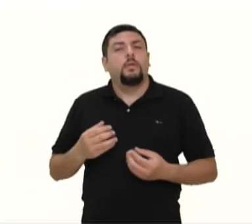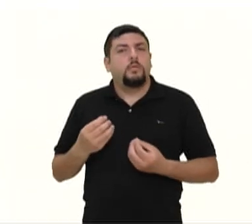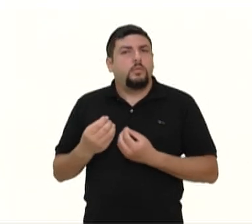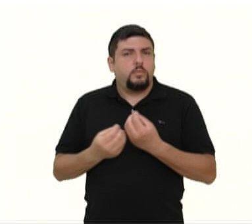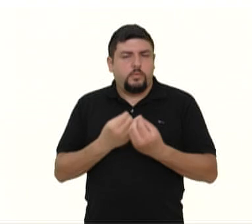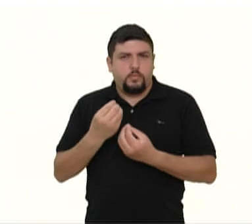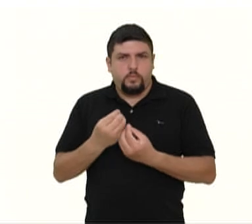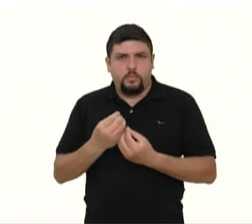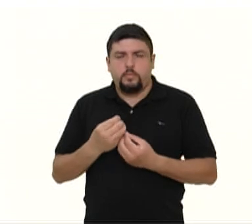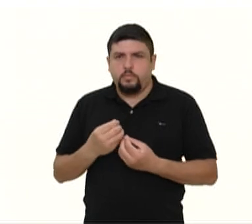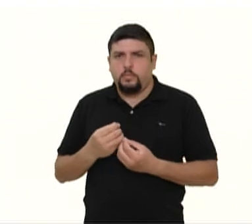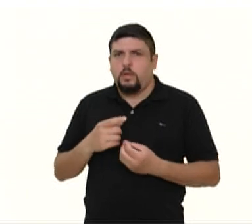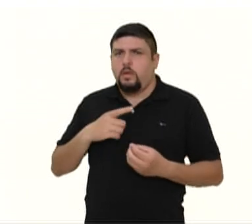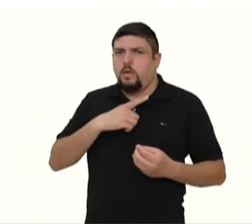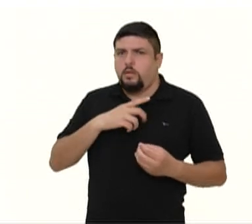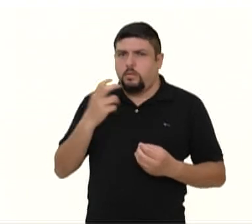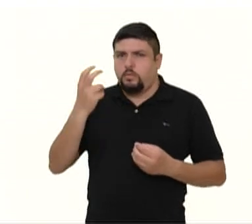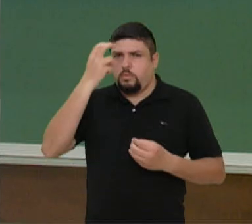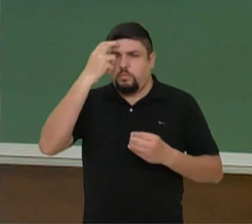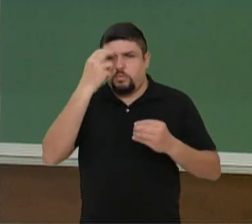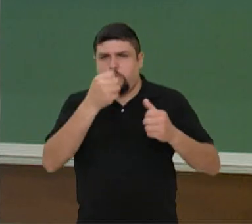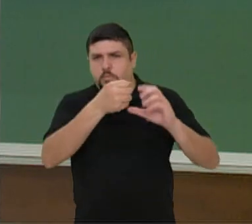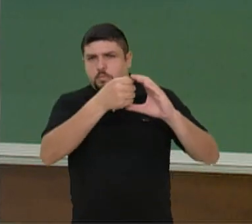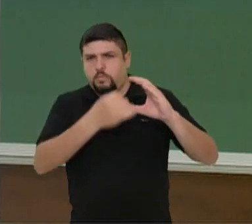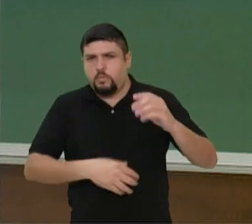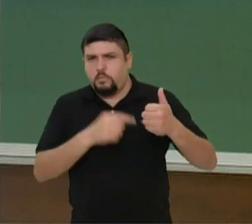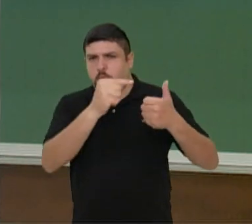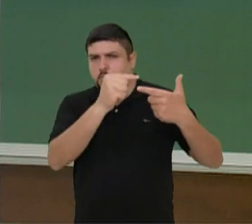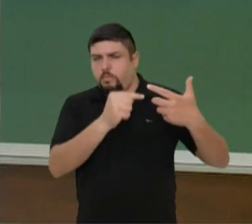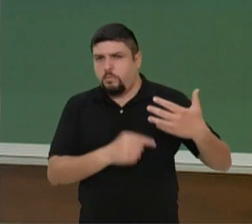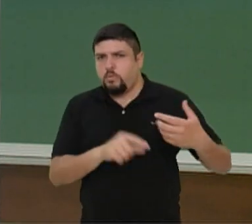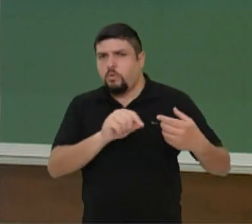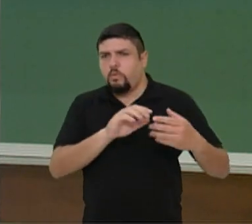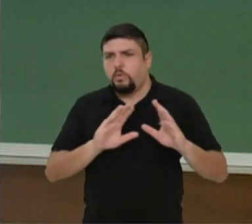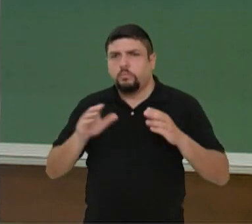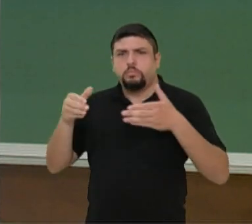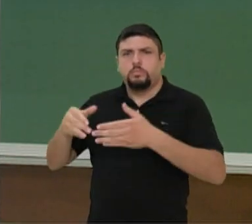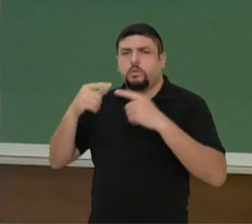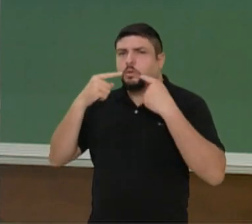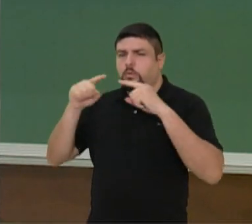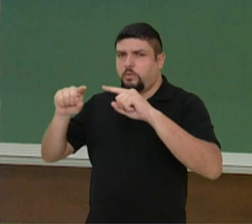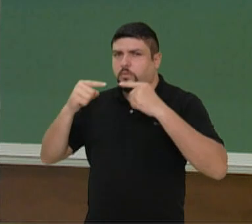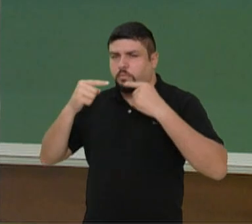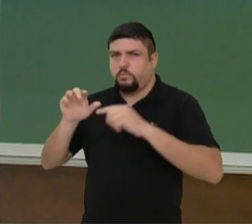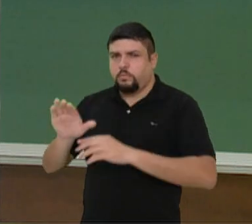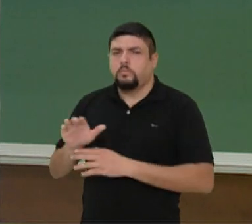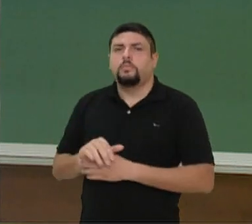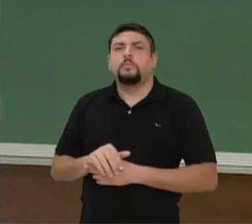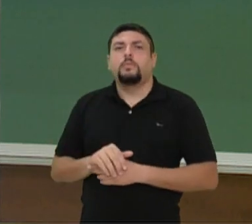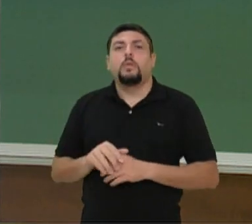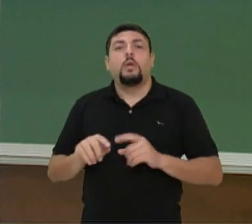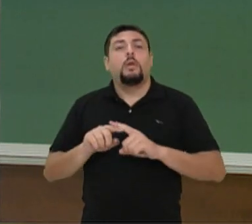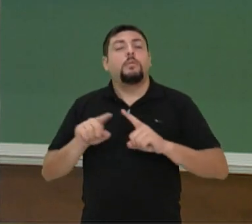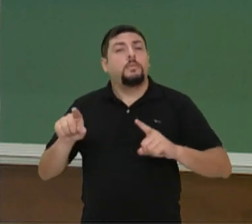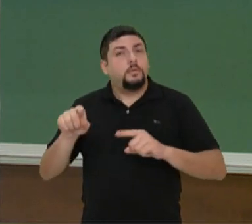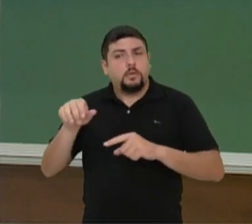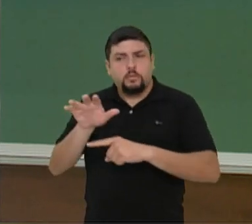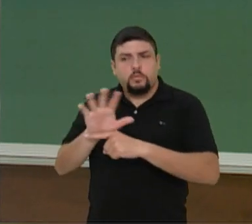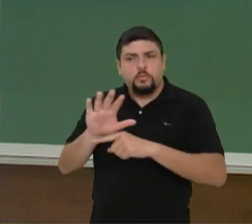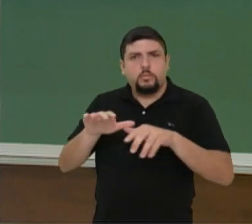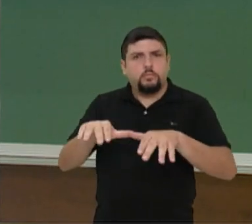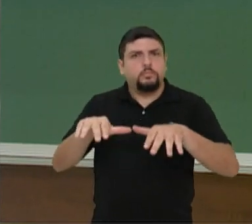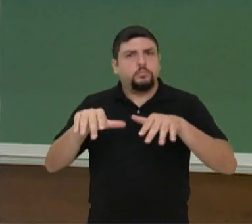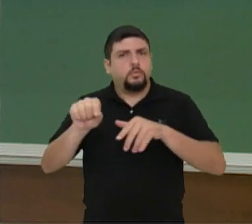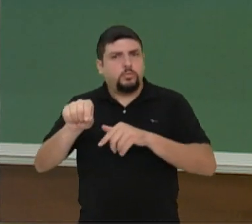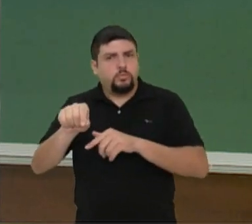ali, nos aspectos culturais, uma importância bastante grande na música, já falamos da bossa, né? Mas, através do cinema,